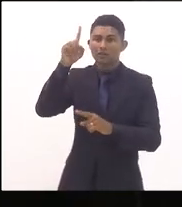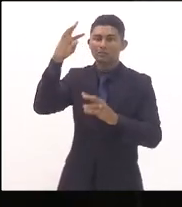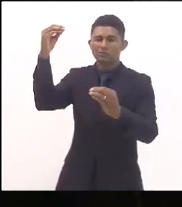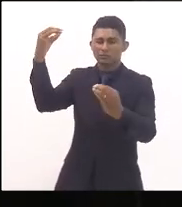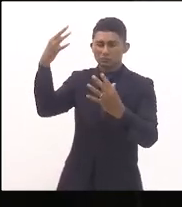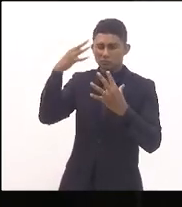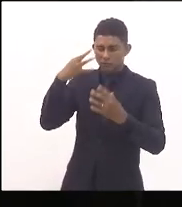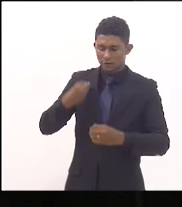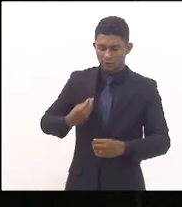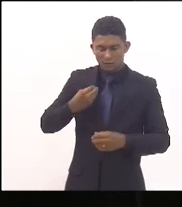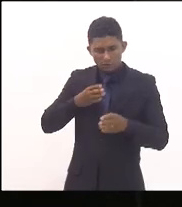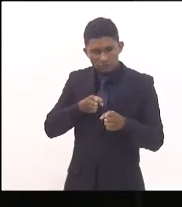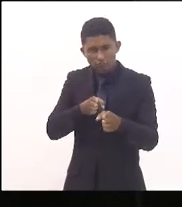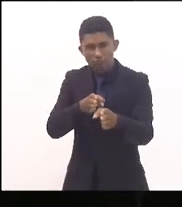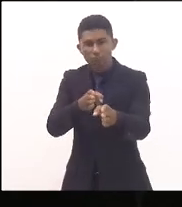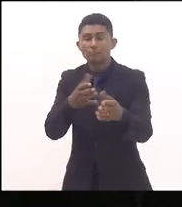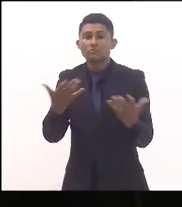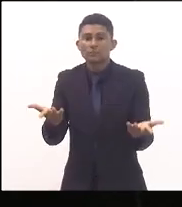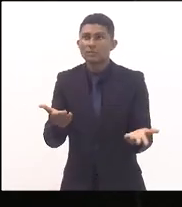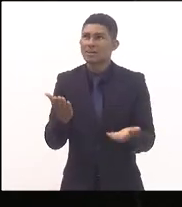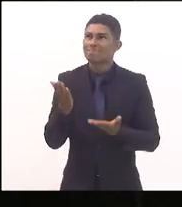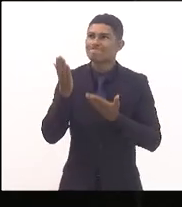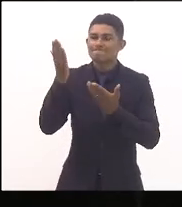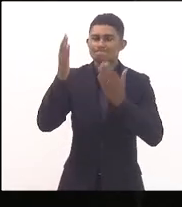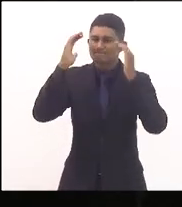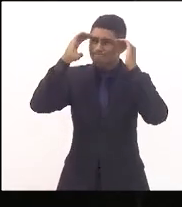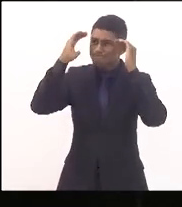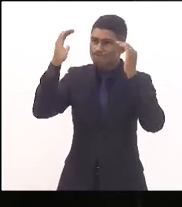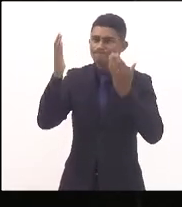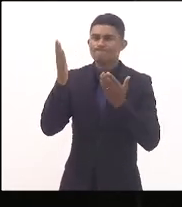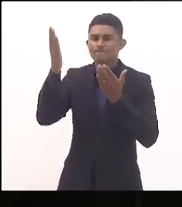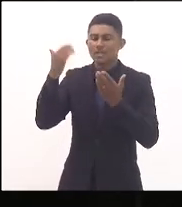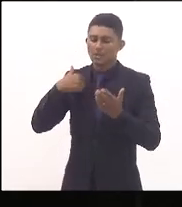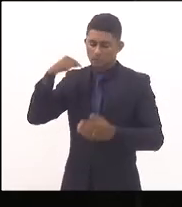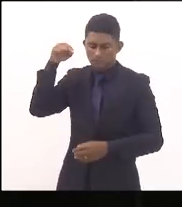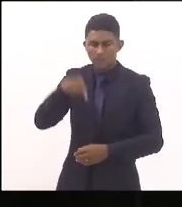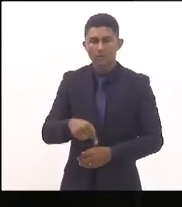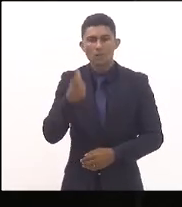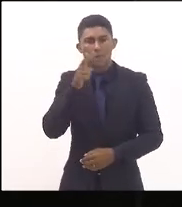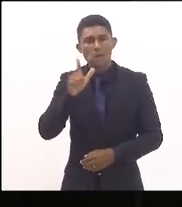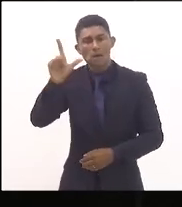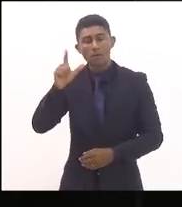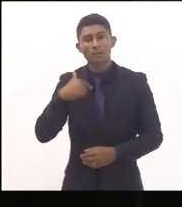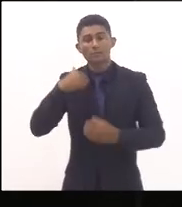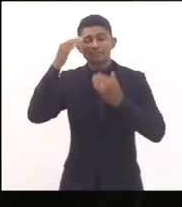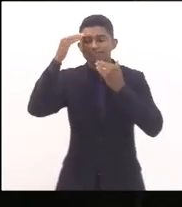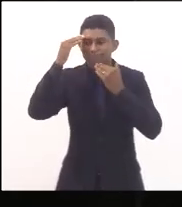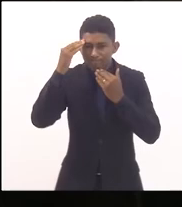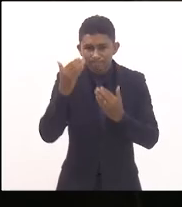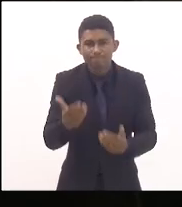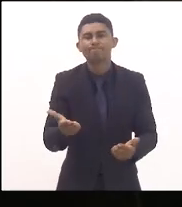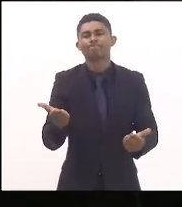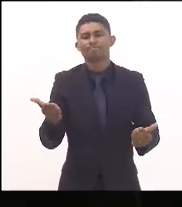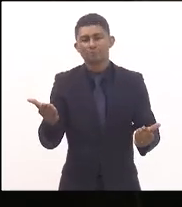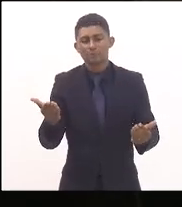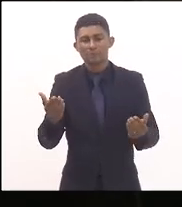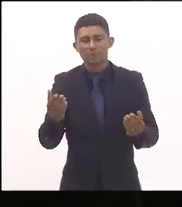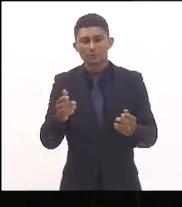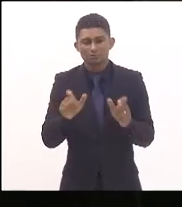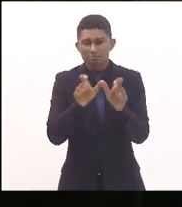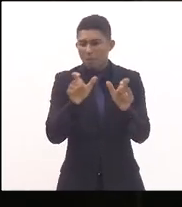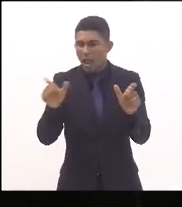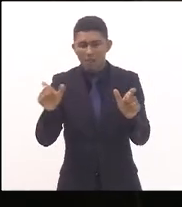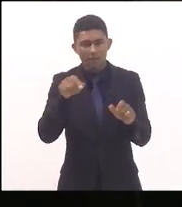vida e é por ele e por todas as obras dele que eu estou aqui eu agradeço imensamente eu não tenho palavras